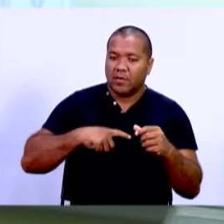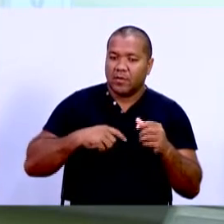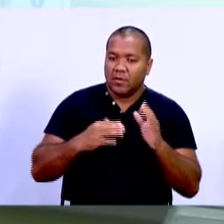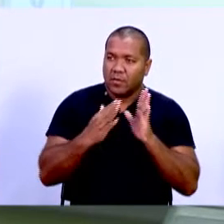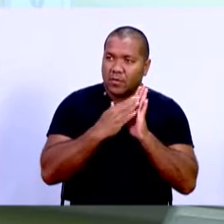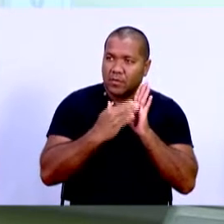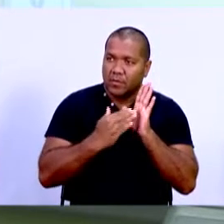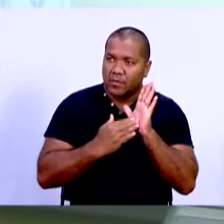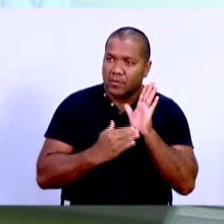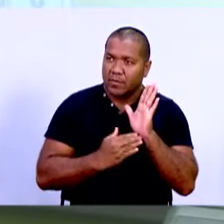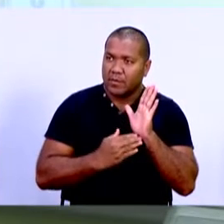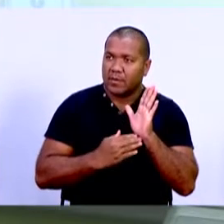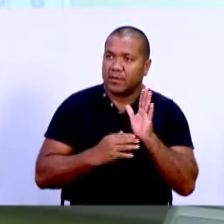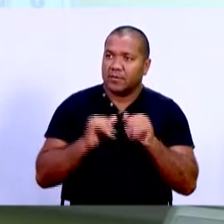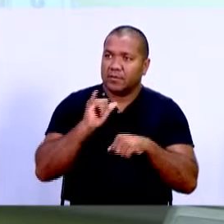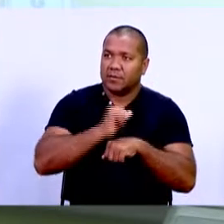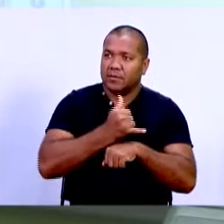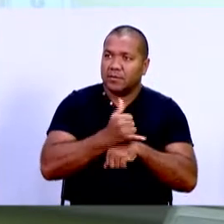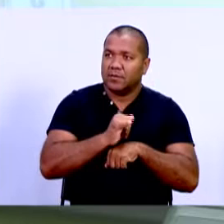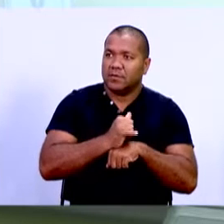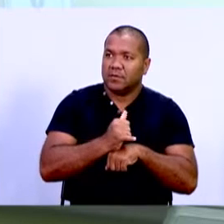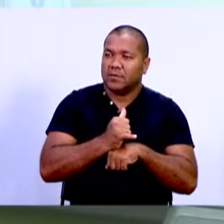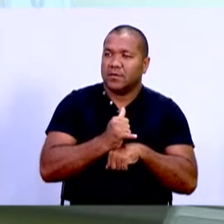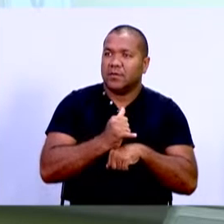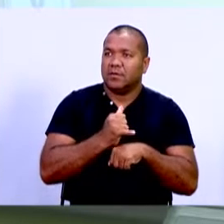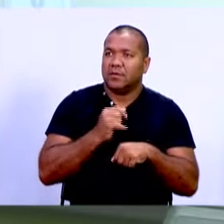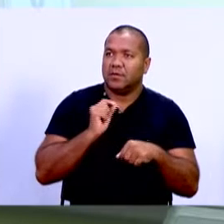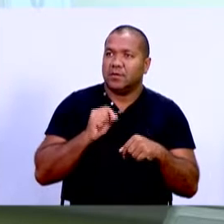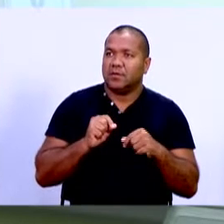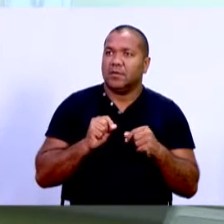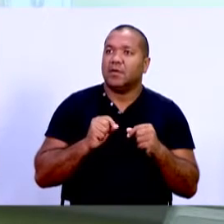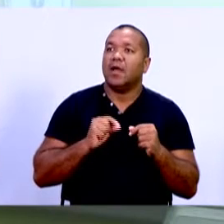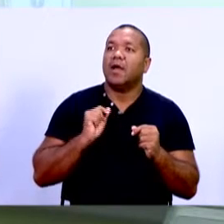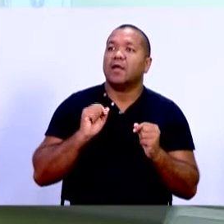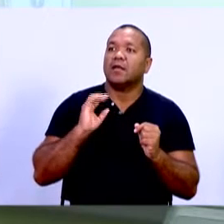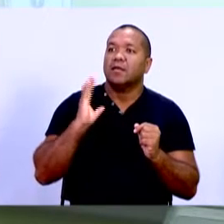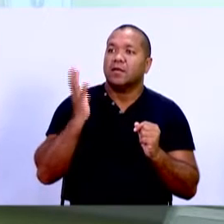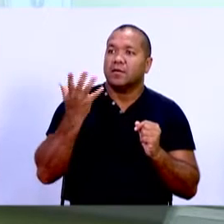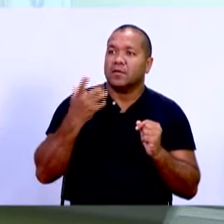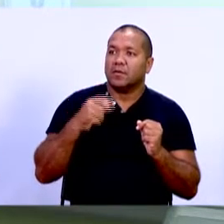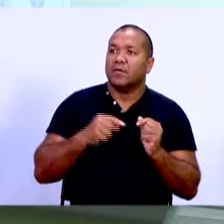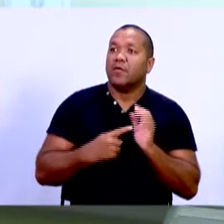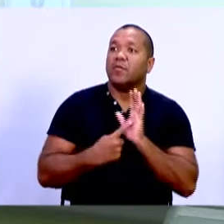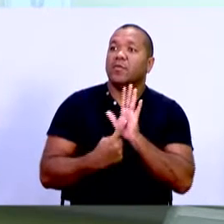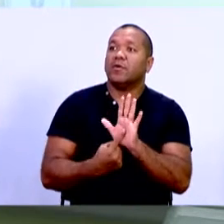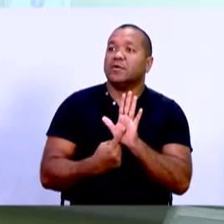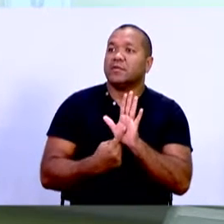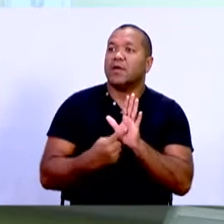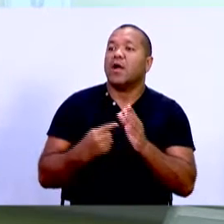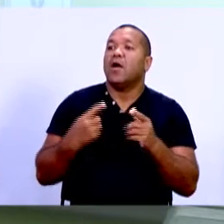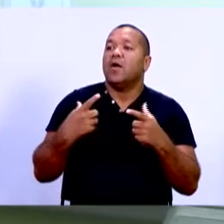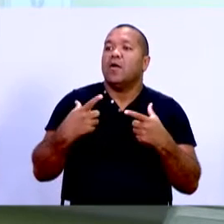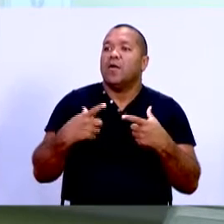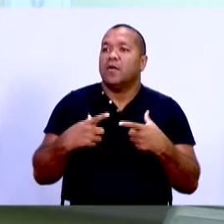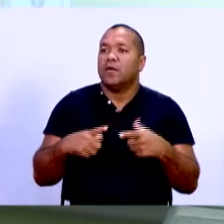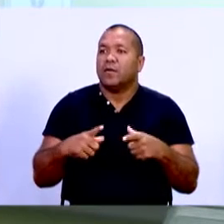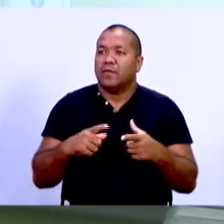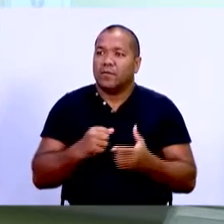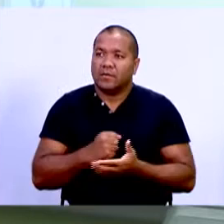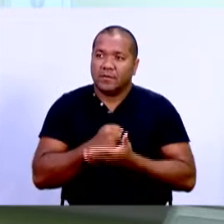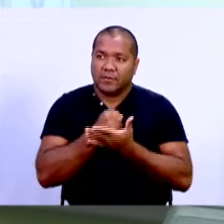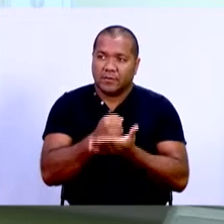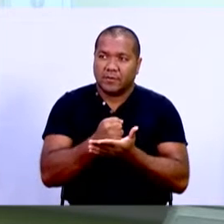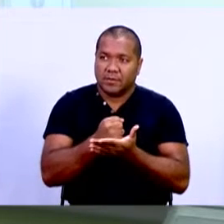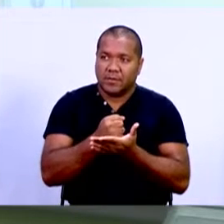TI e nesse plano estratégico tem ações norteadoras que vão ajudar